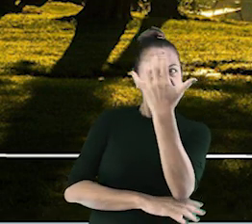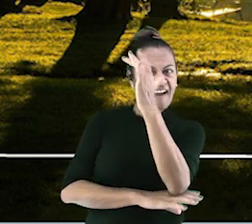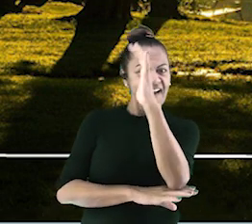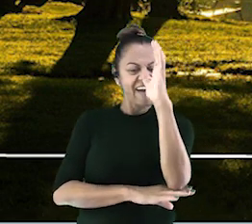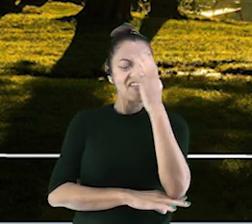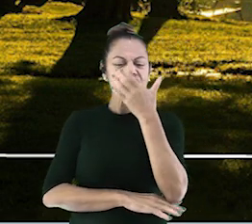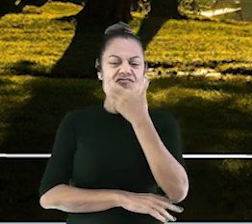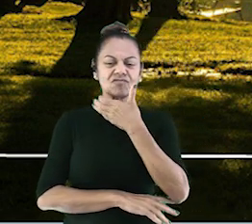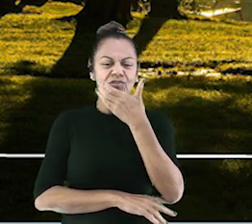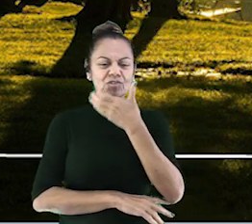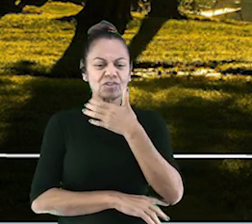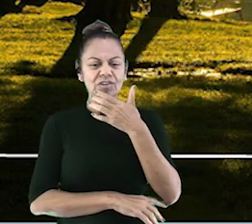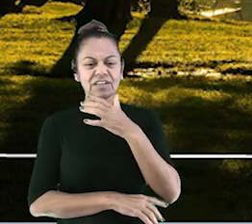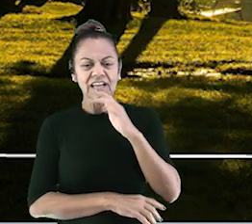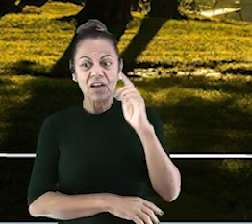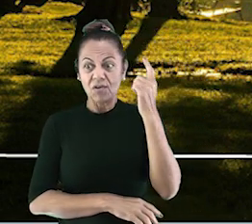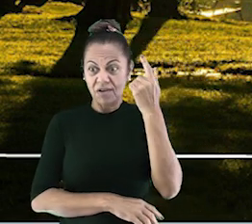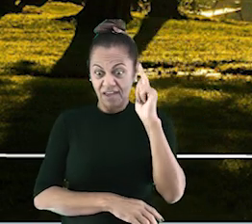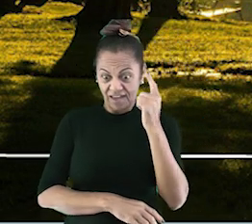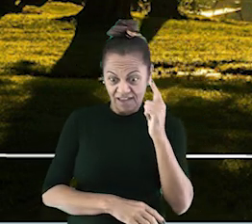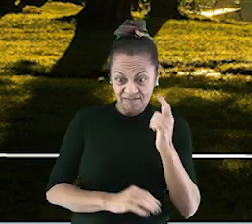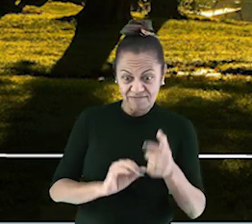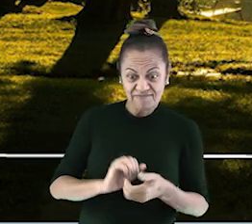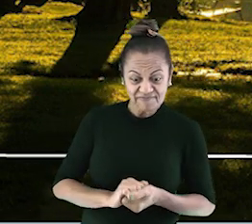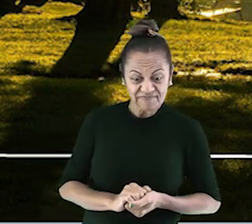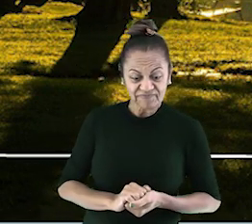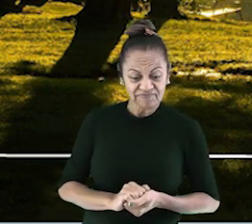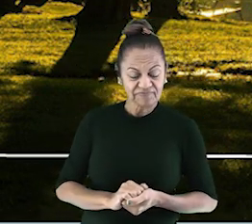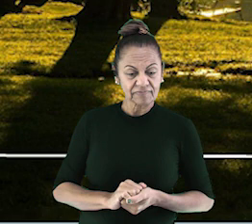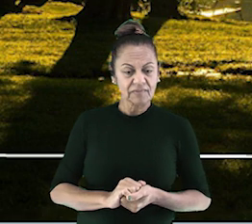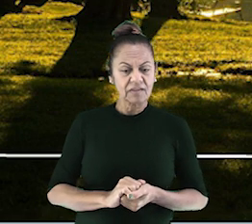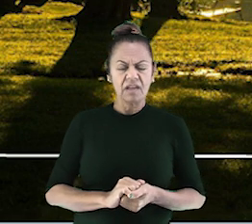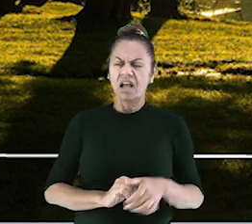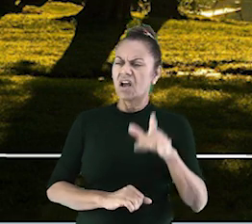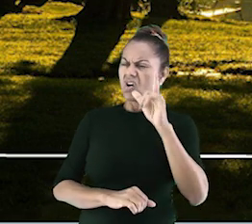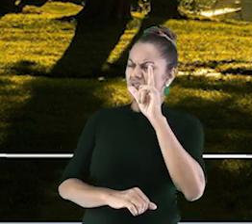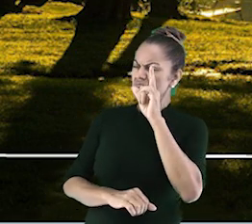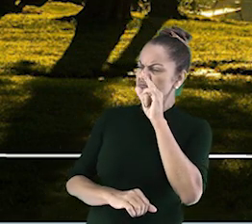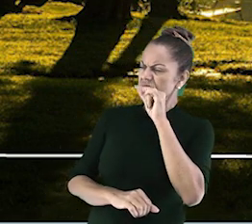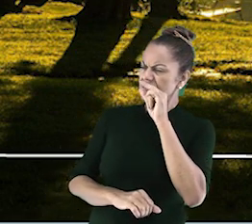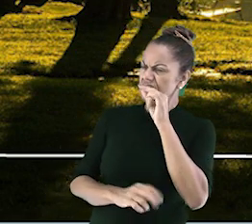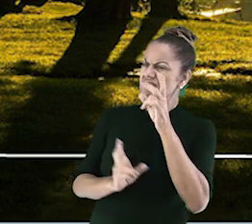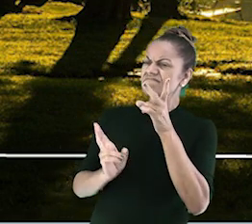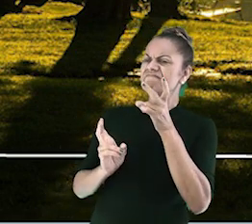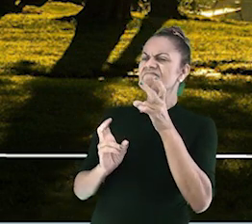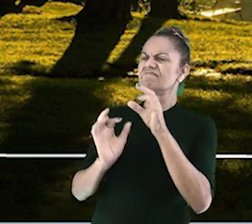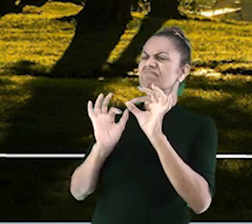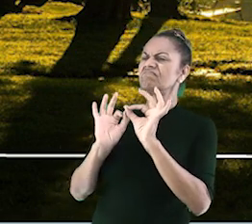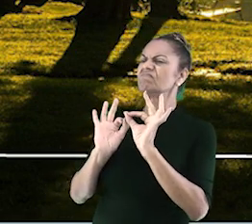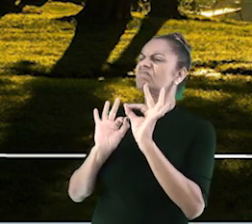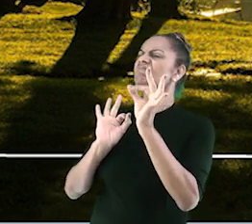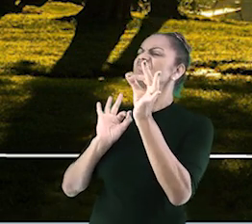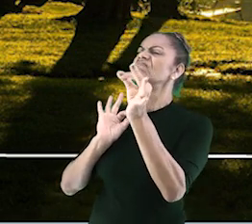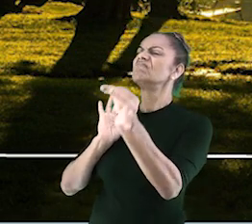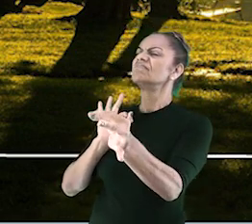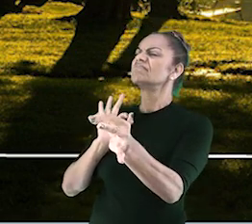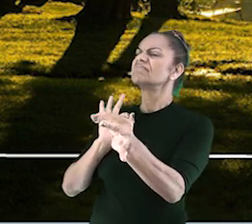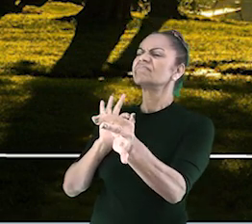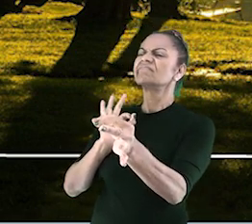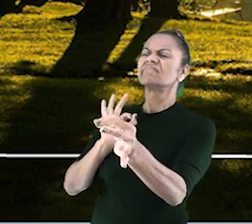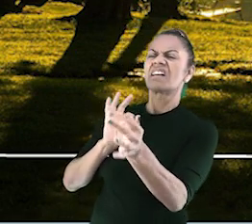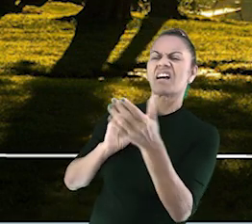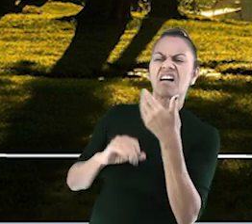pé de goiaba. O passarinho percebeu que a distância era